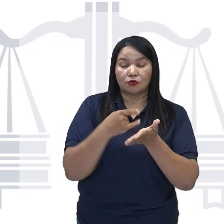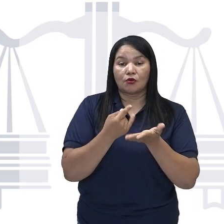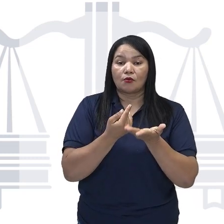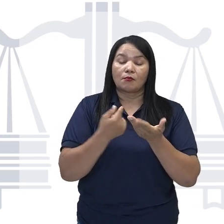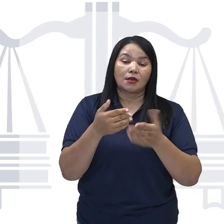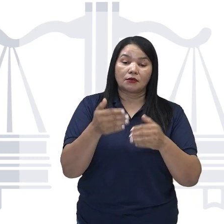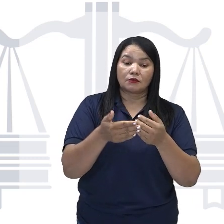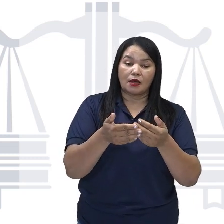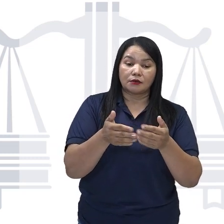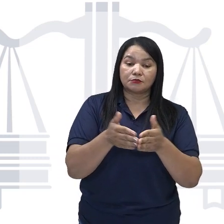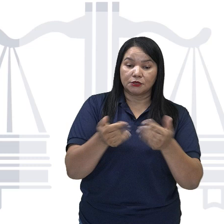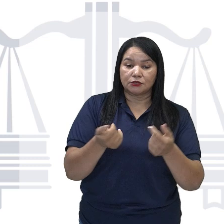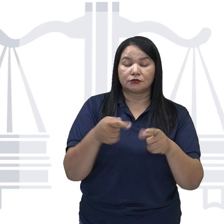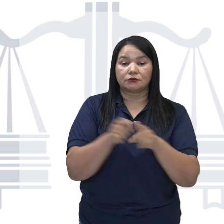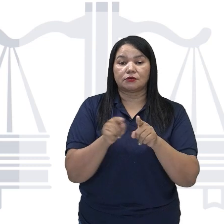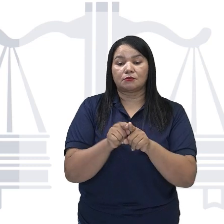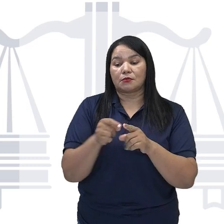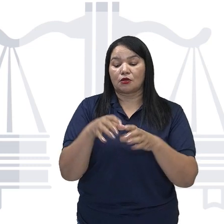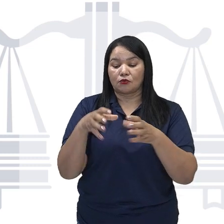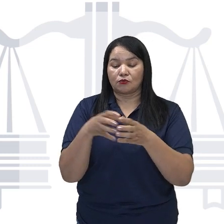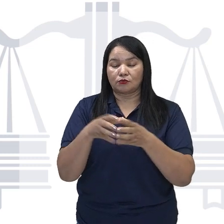Uma vez que chega a solicitação dentro